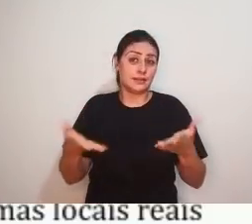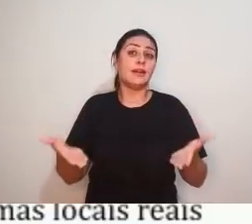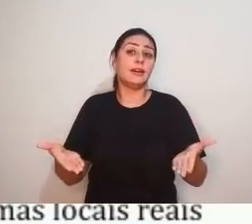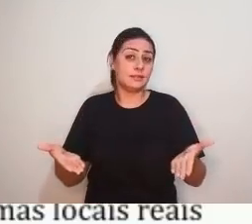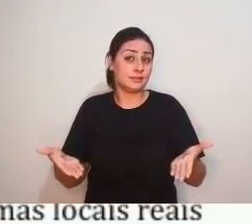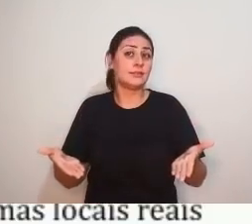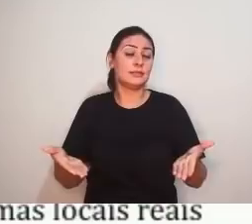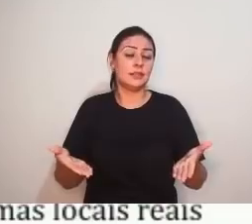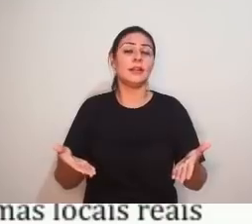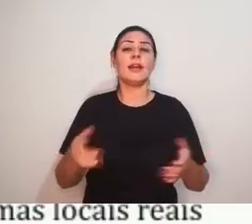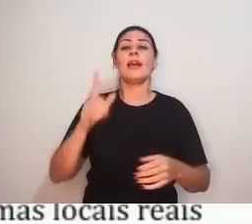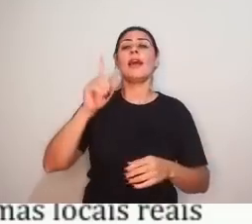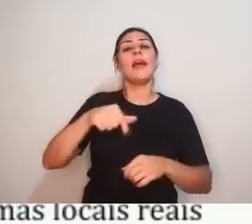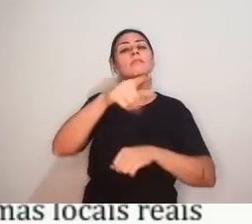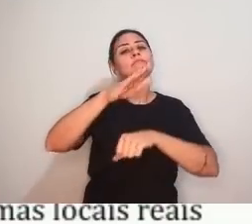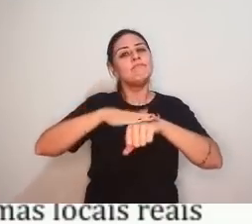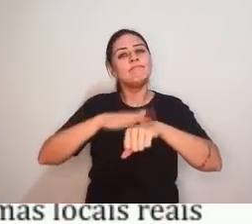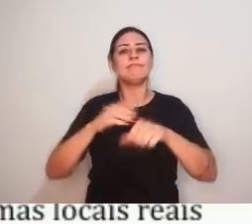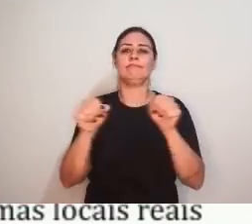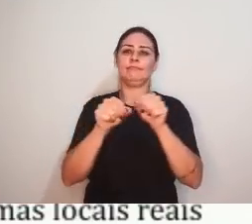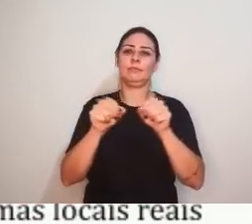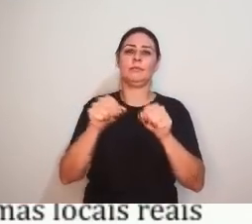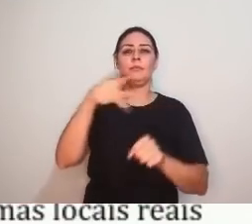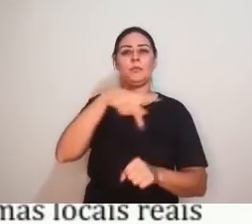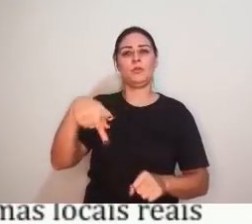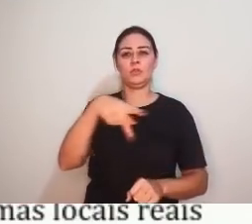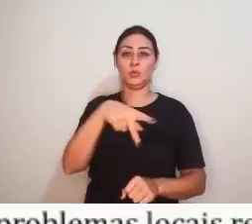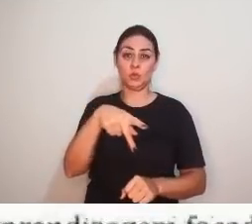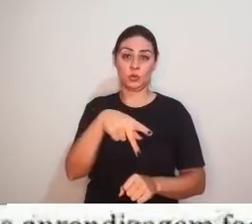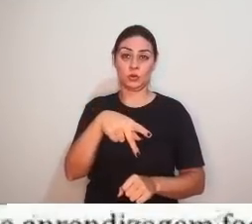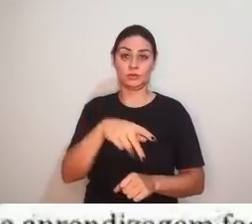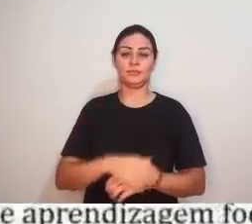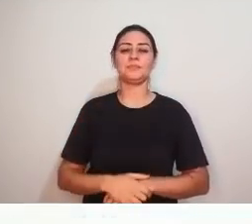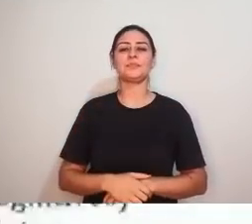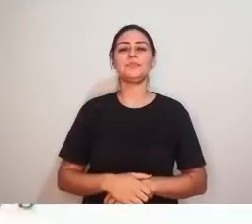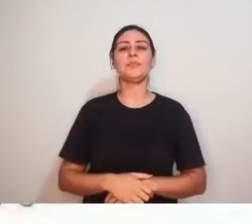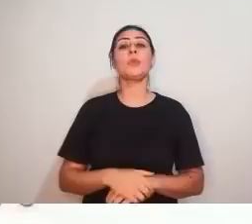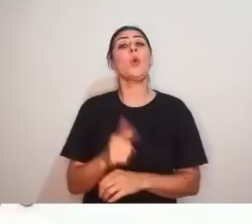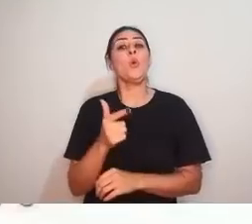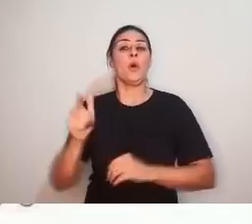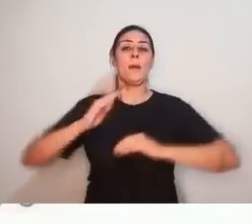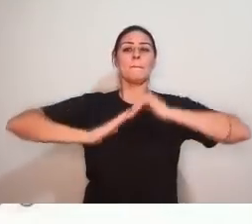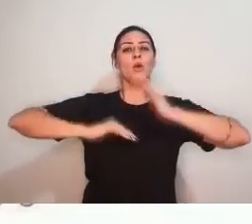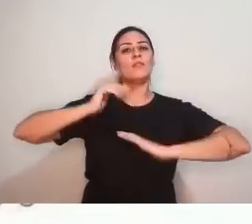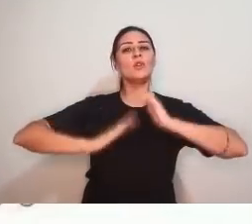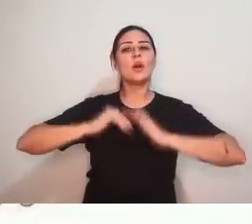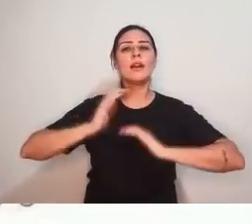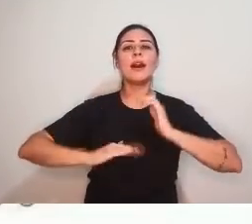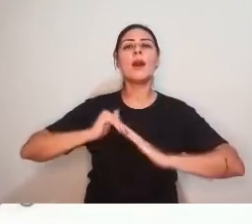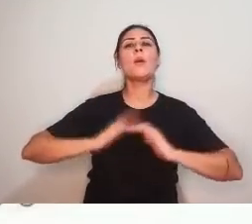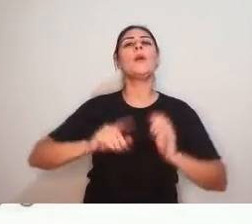é inexorável a todos. Então, essa é a atitude esperada do docente. Na questão